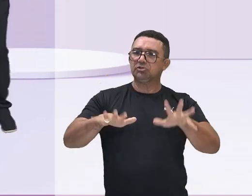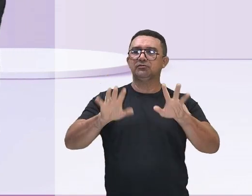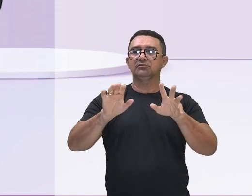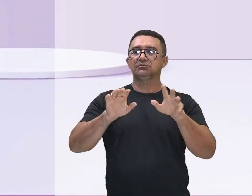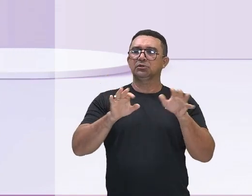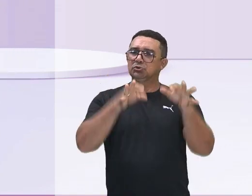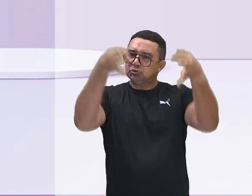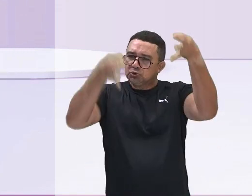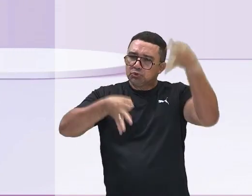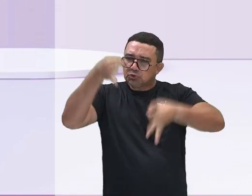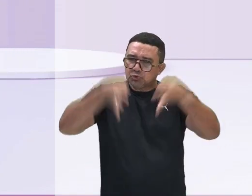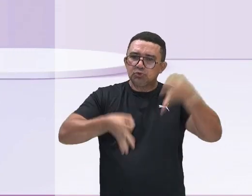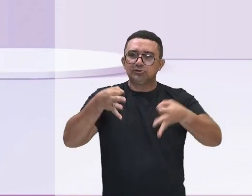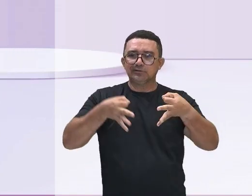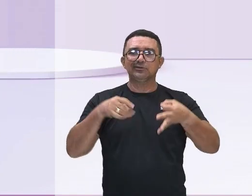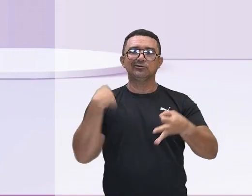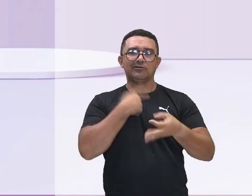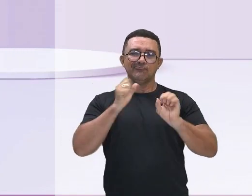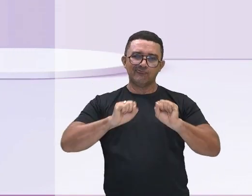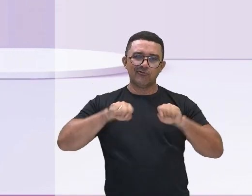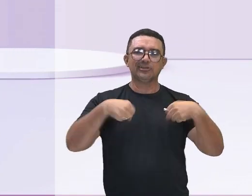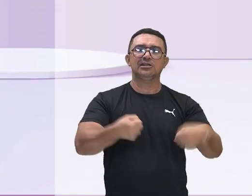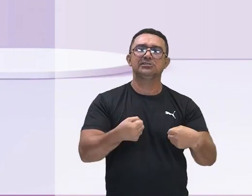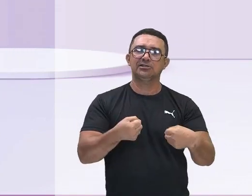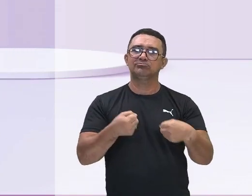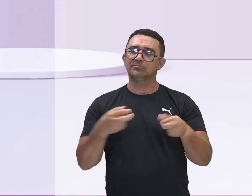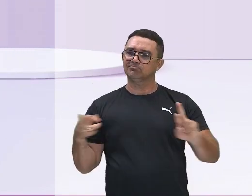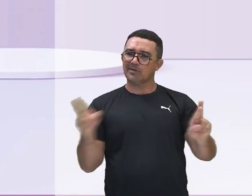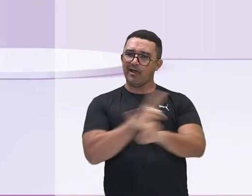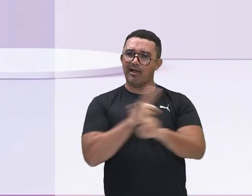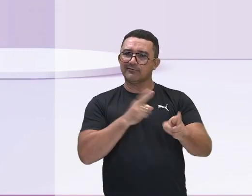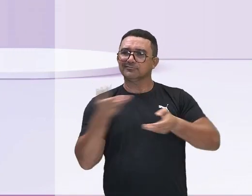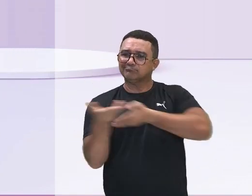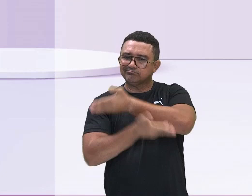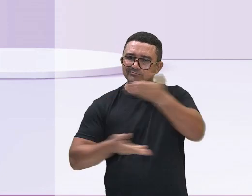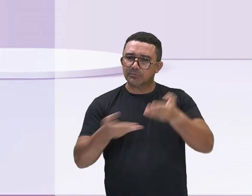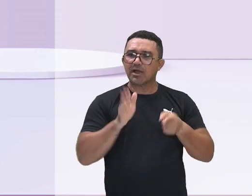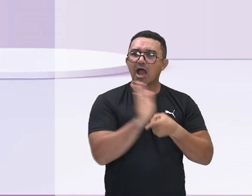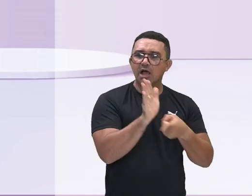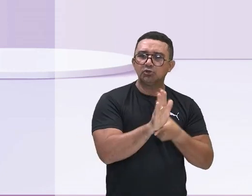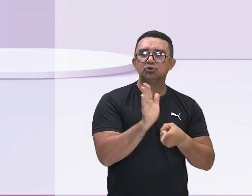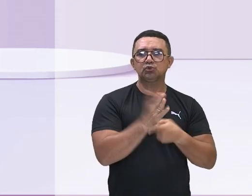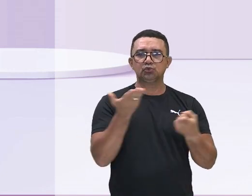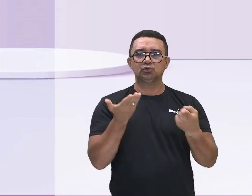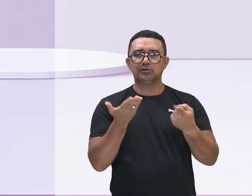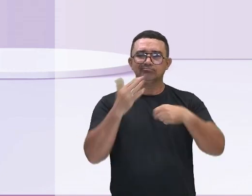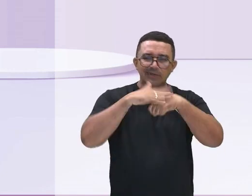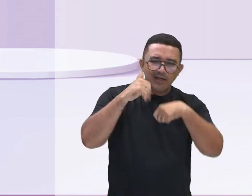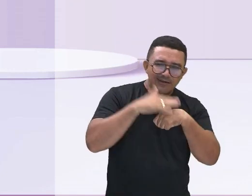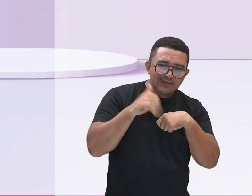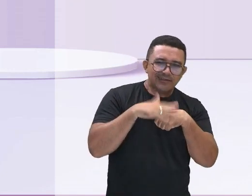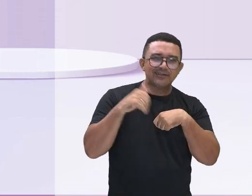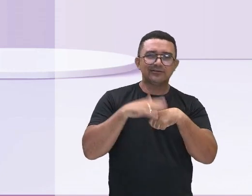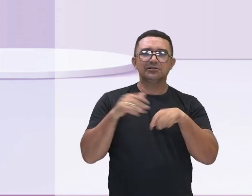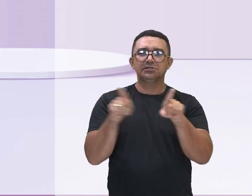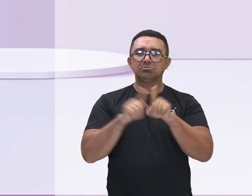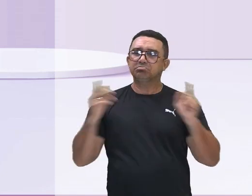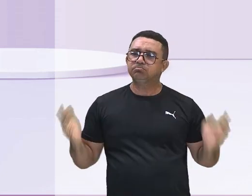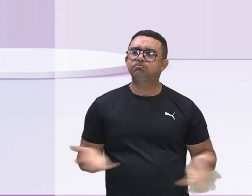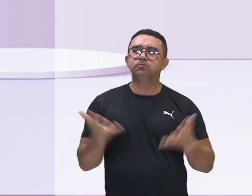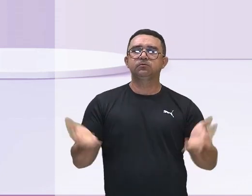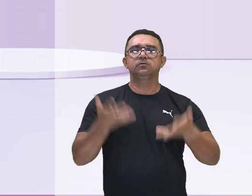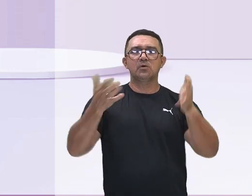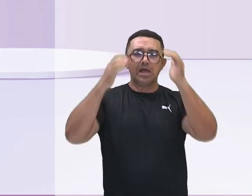Estamos fortalecendo os laços de solidariedade e compreensão entre as pessoas e promovendo